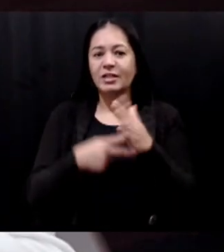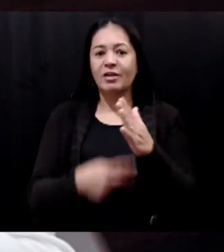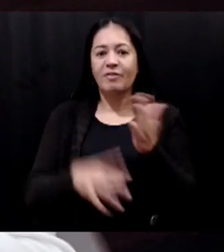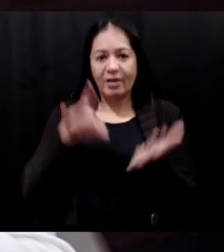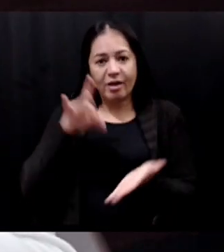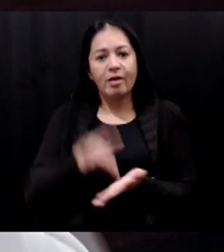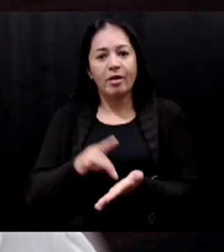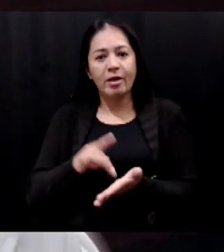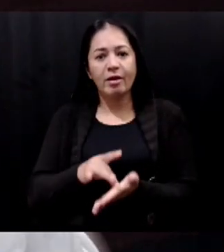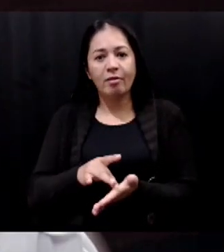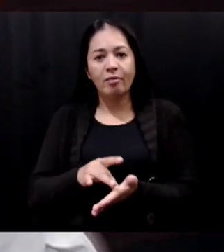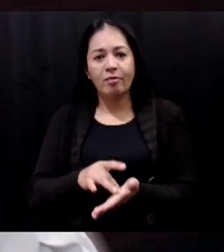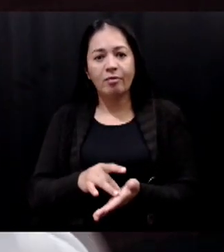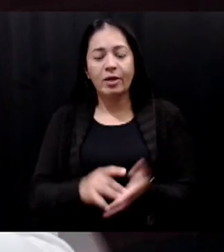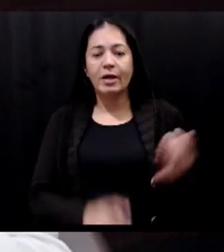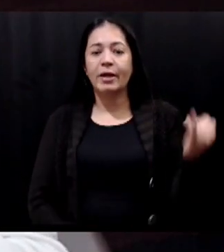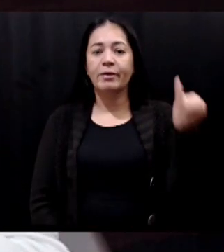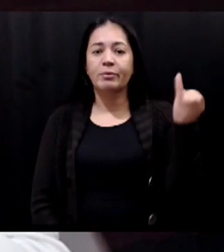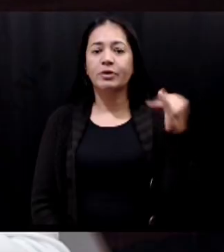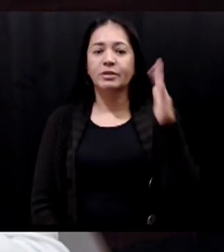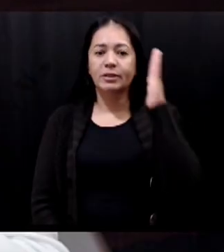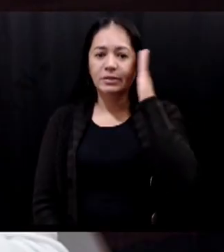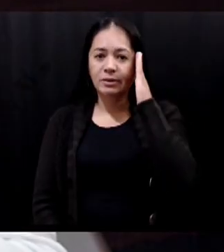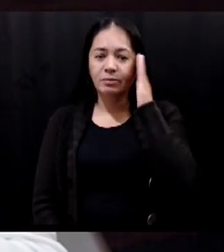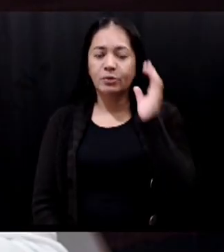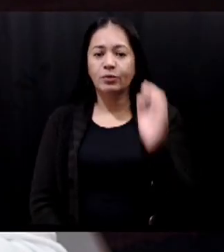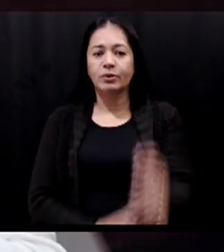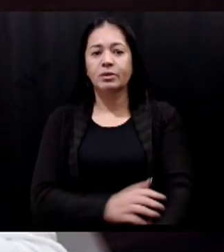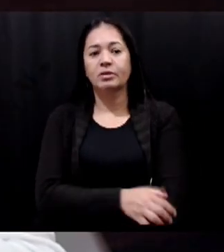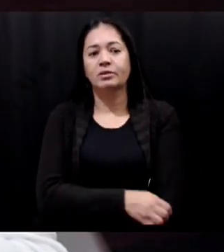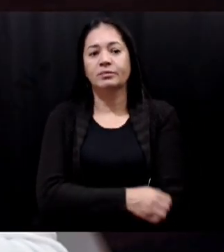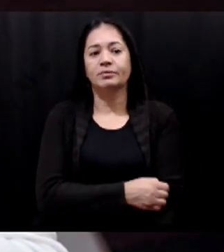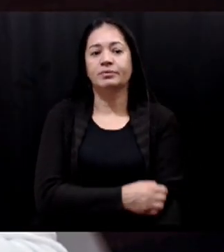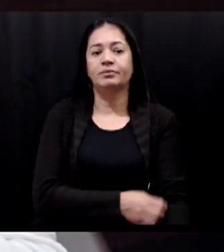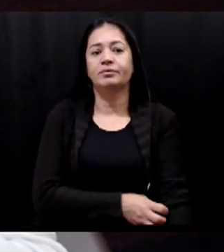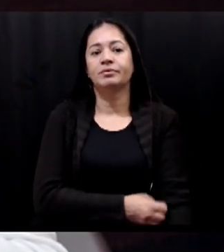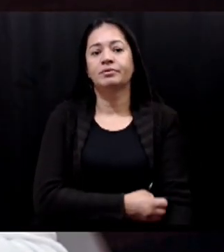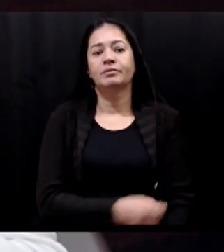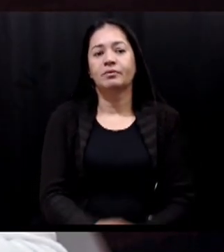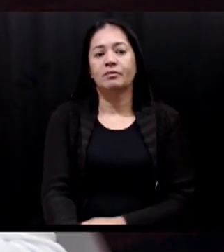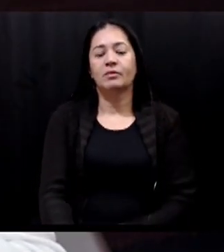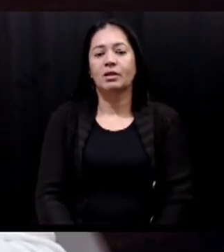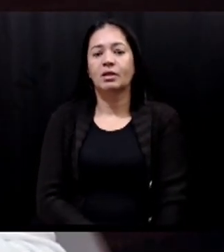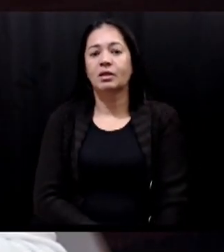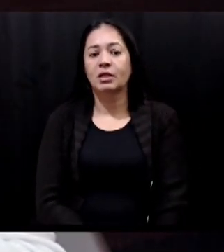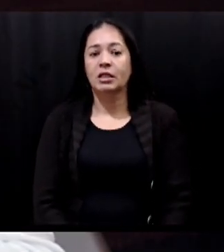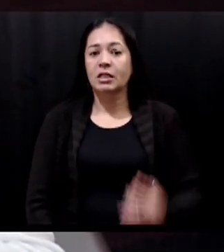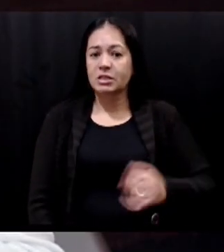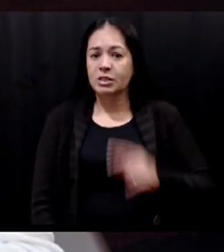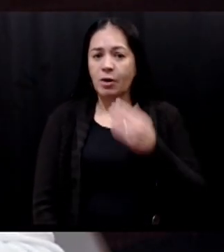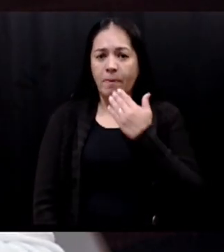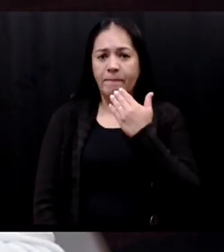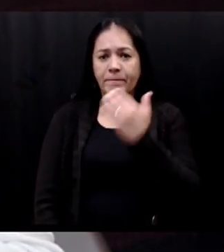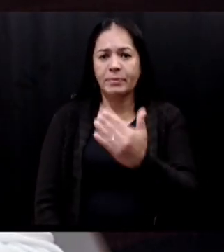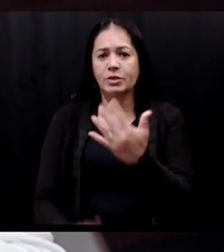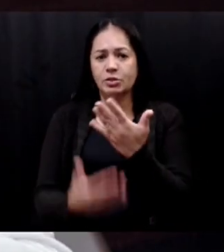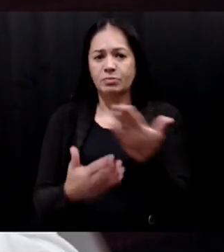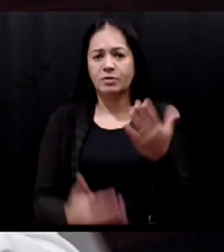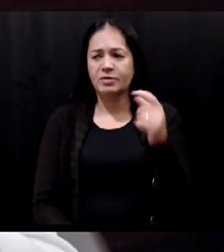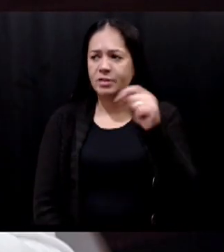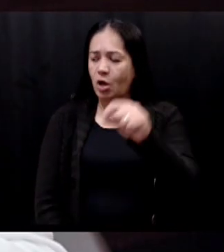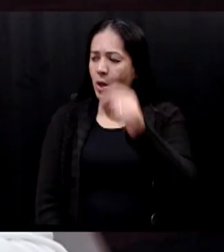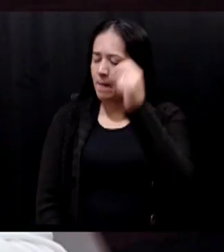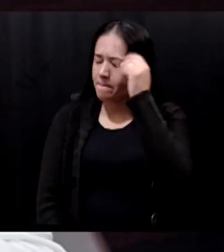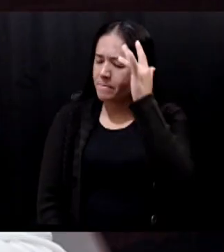que se eu pedir para você imaginar uma coisa muito ruim acontecendo com alguém que